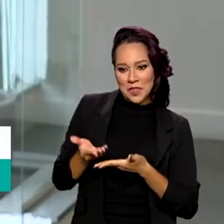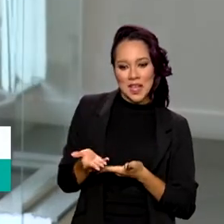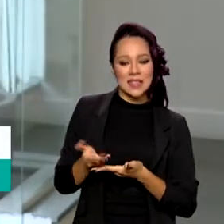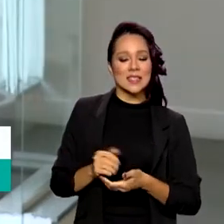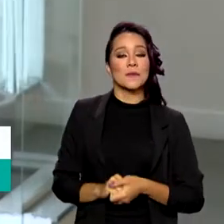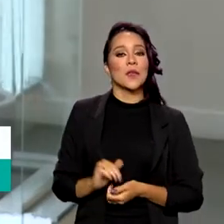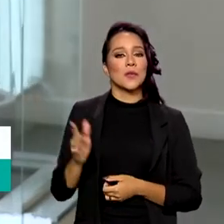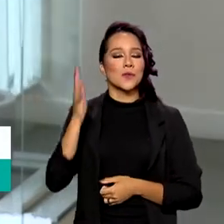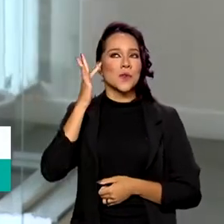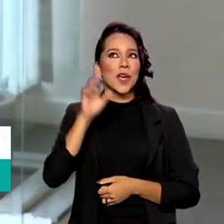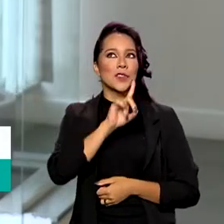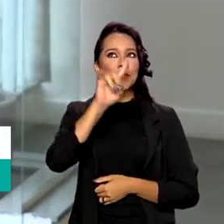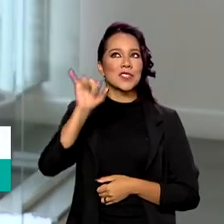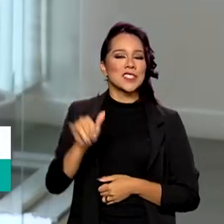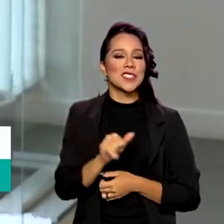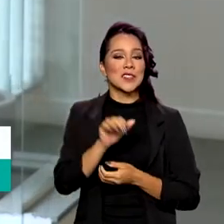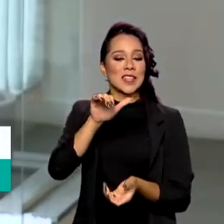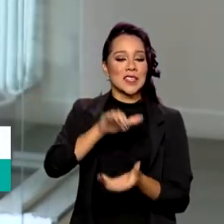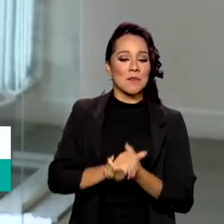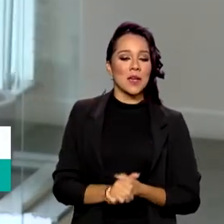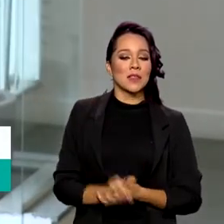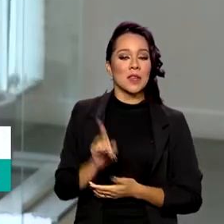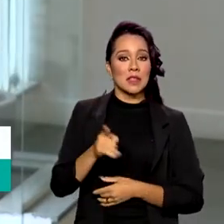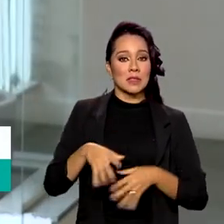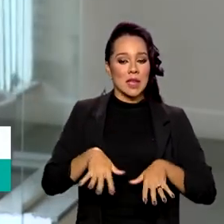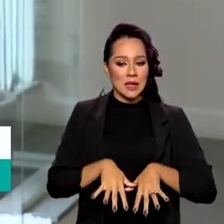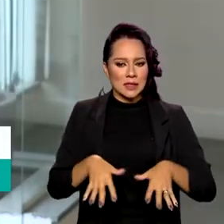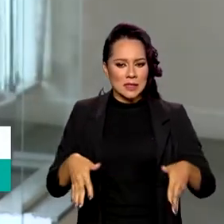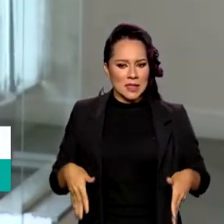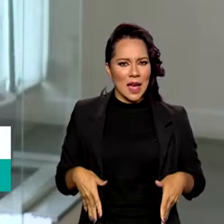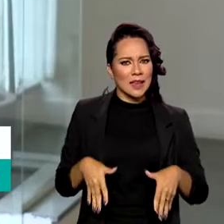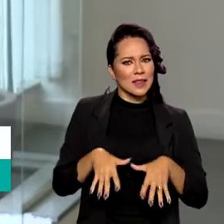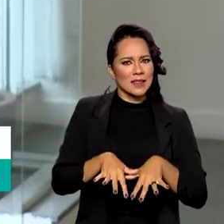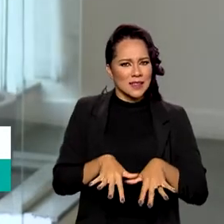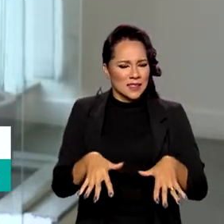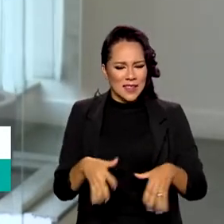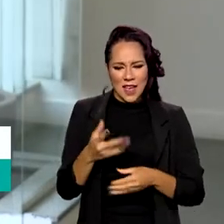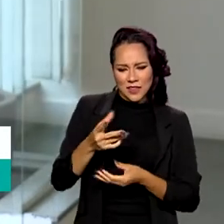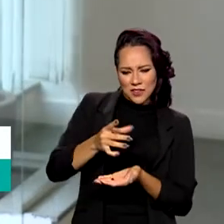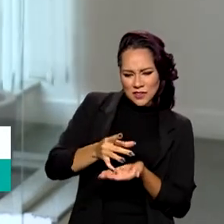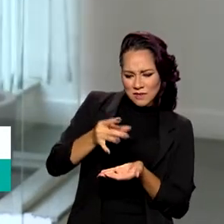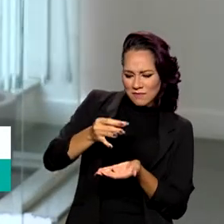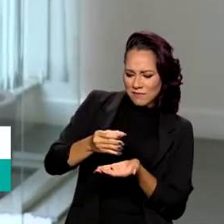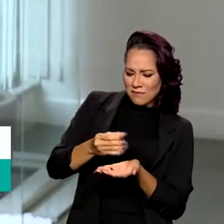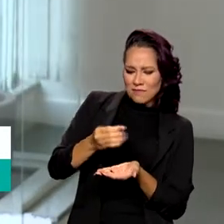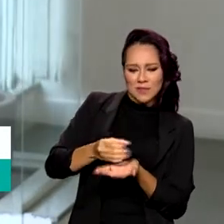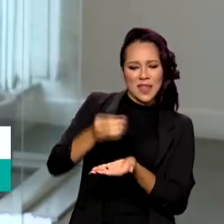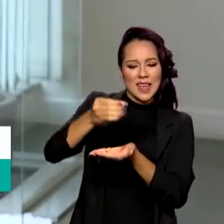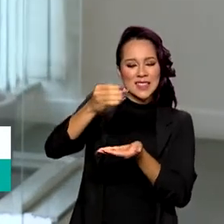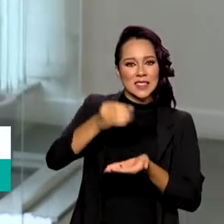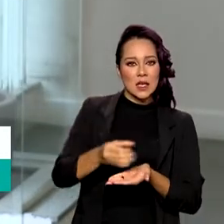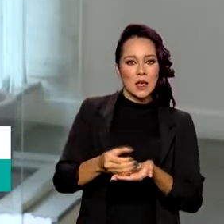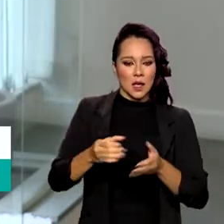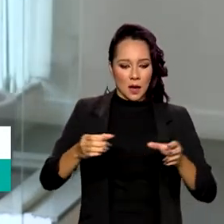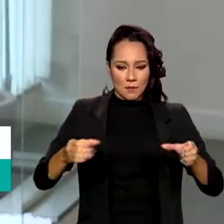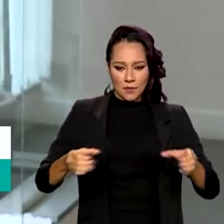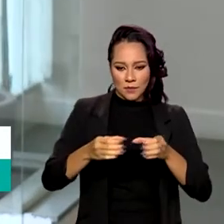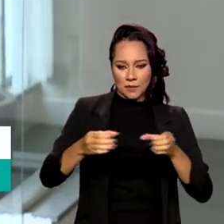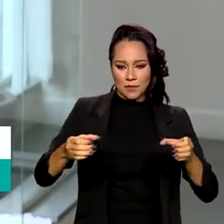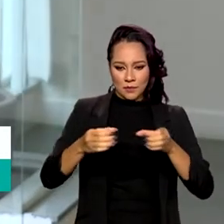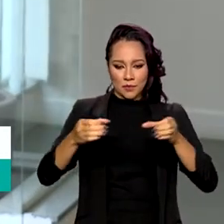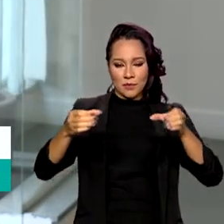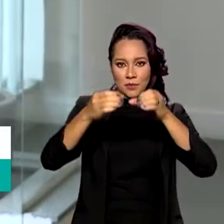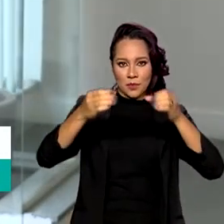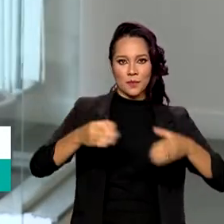no sonhado dia do sim está a saia de taças que é uma armação de 120 taças onde uma modelo